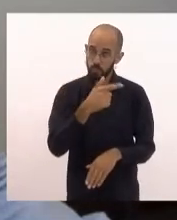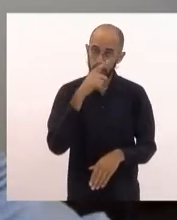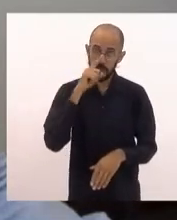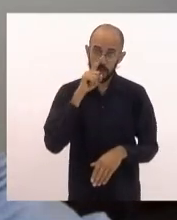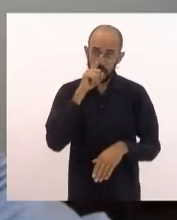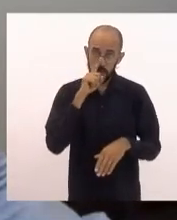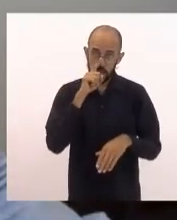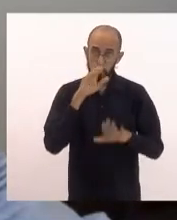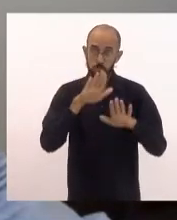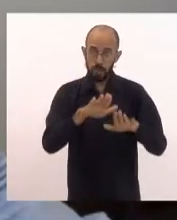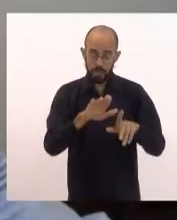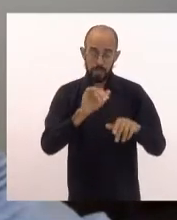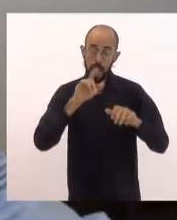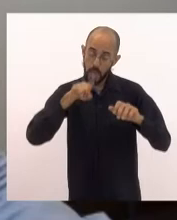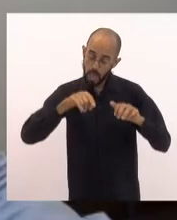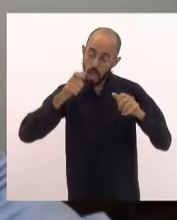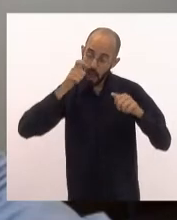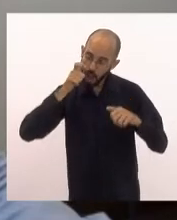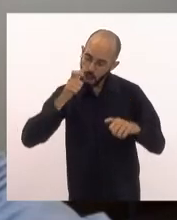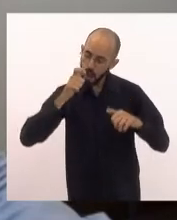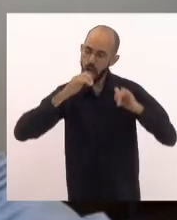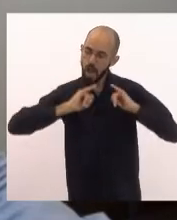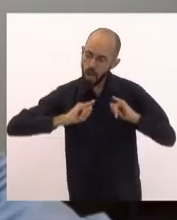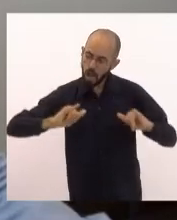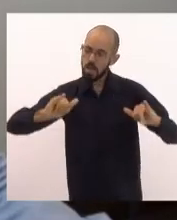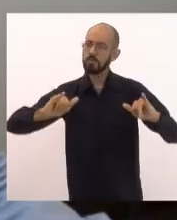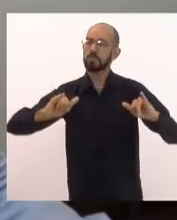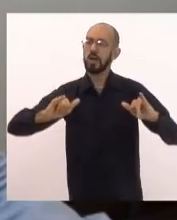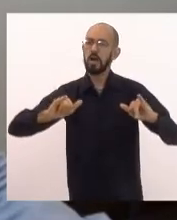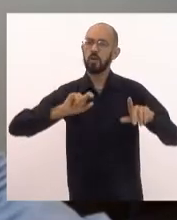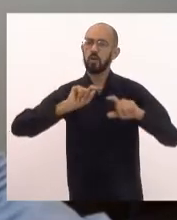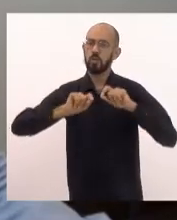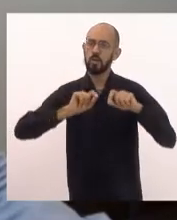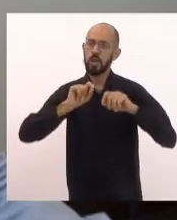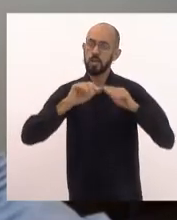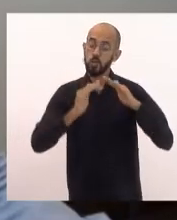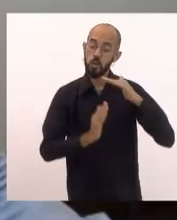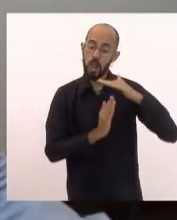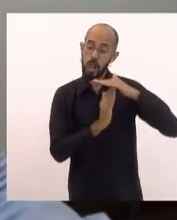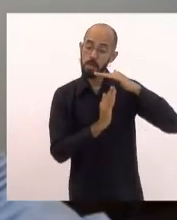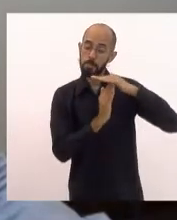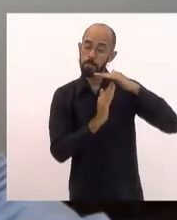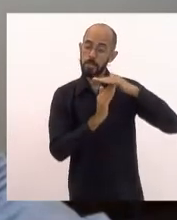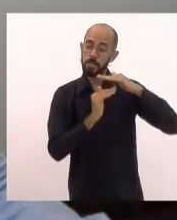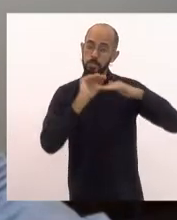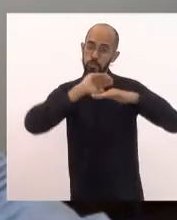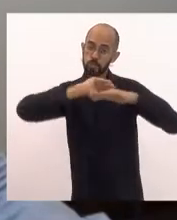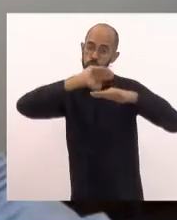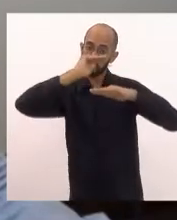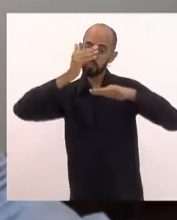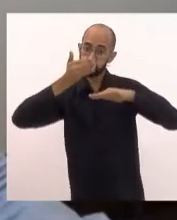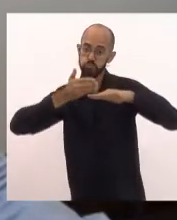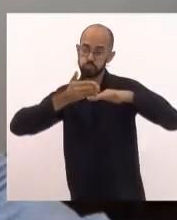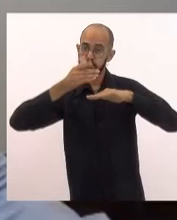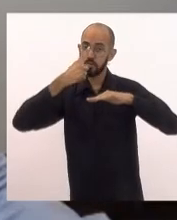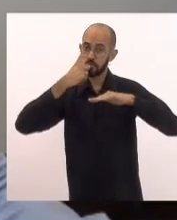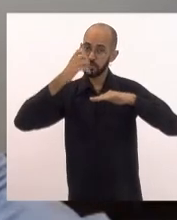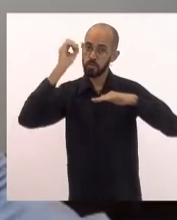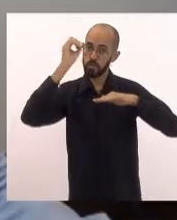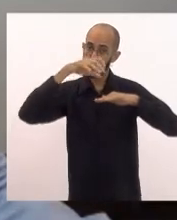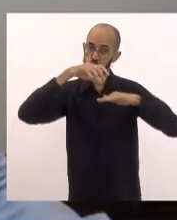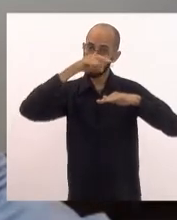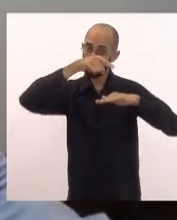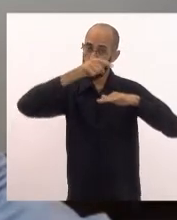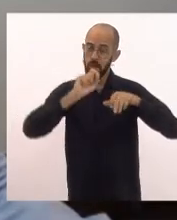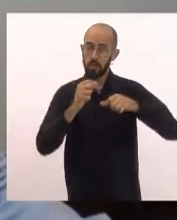havia um TAC, como Vossa Excelência sabe, para definir que no máximo a altura daquela montanha de escória, que é o lixo, o resíduo de aciaria, né, na